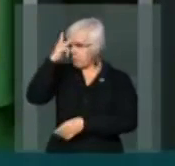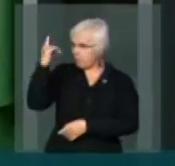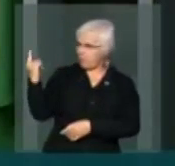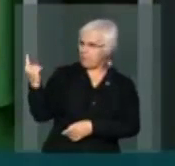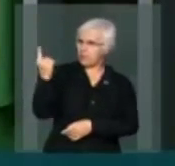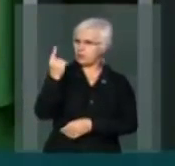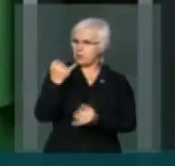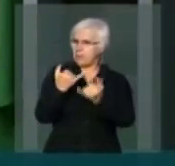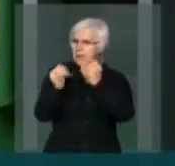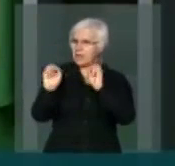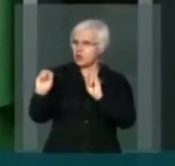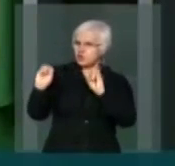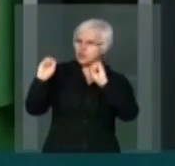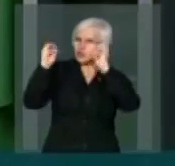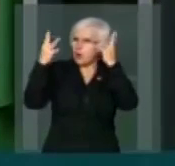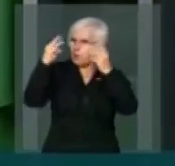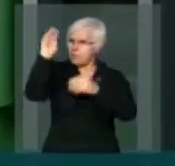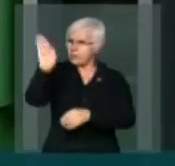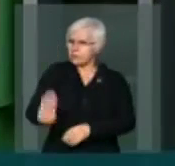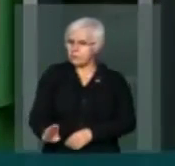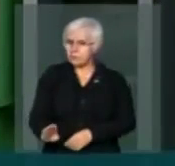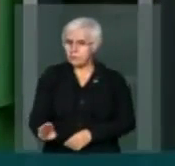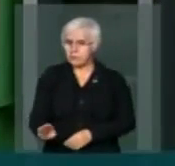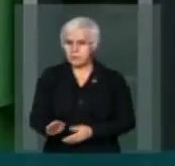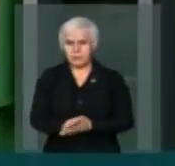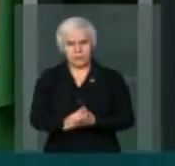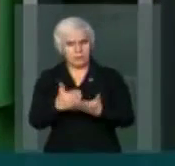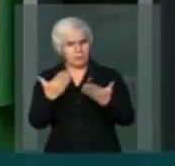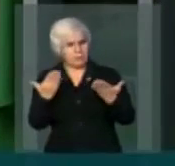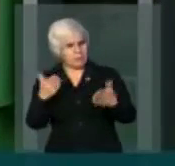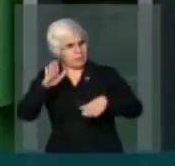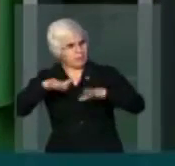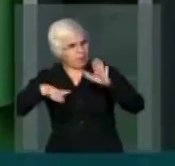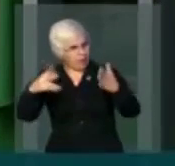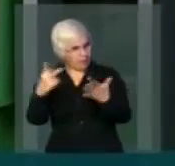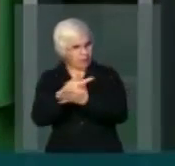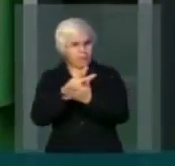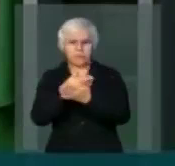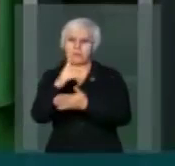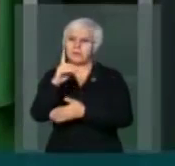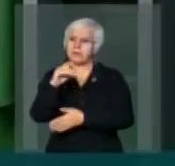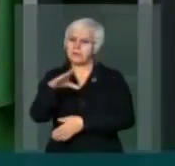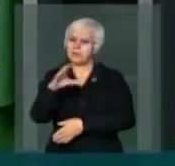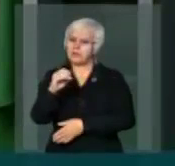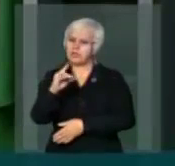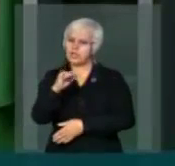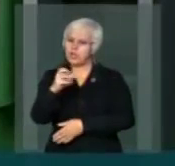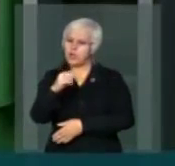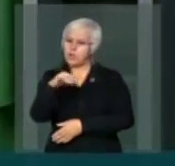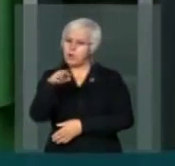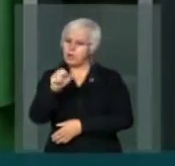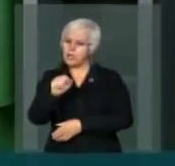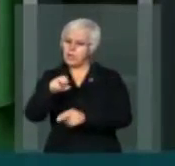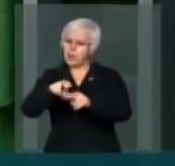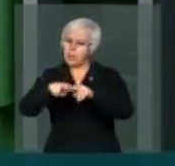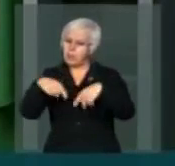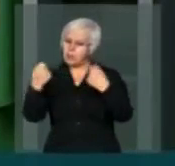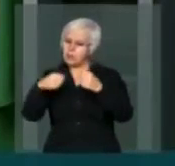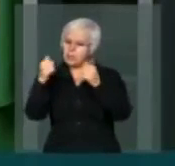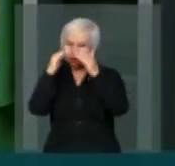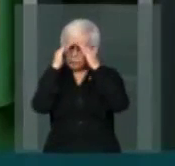business brasileiro. Argumentar que estas são variantes da democracia e que por isso mesmo precisam